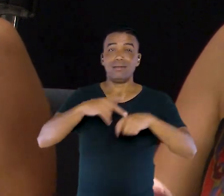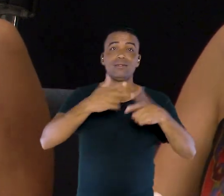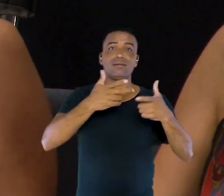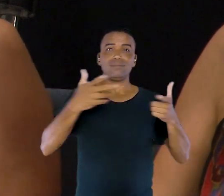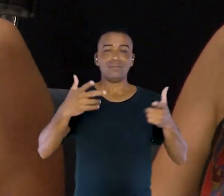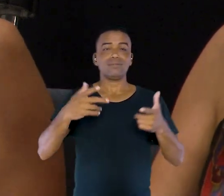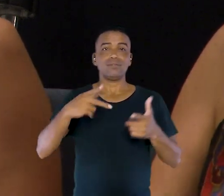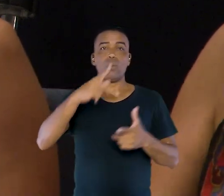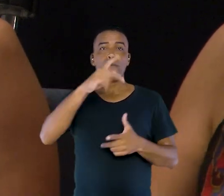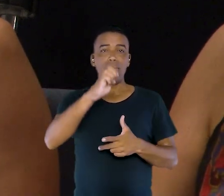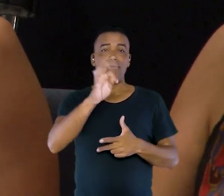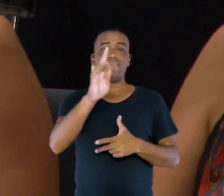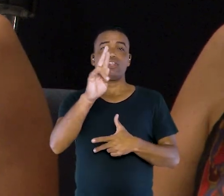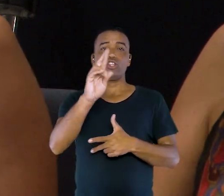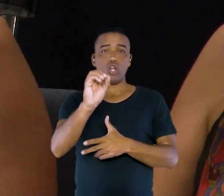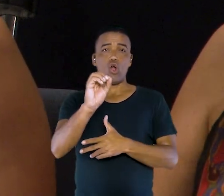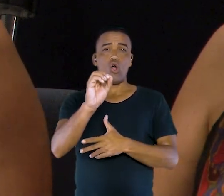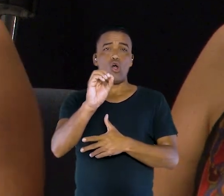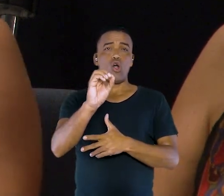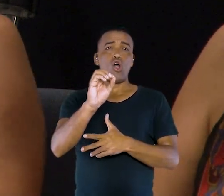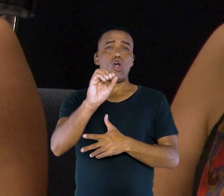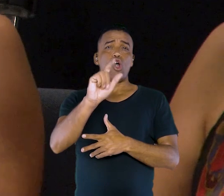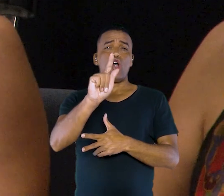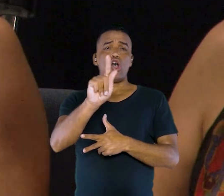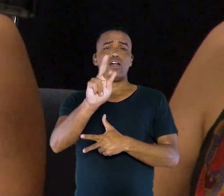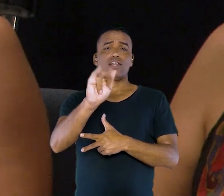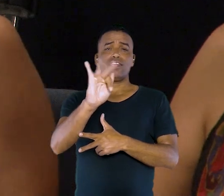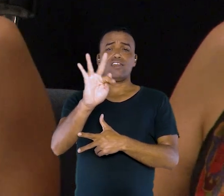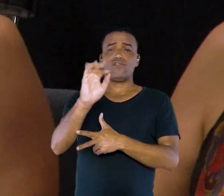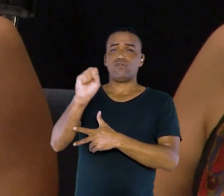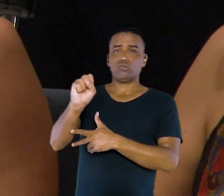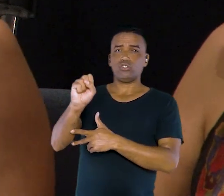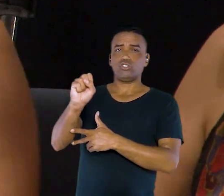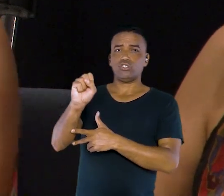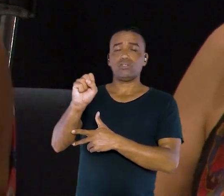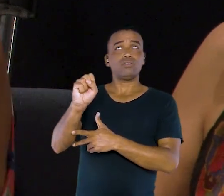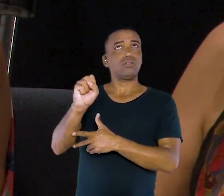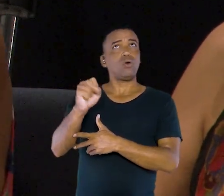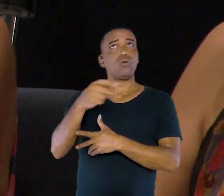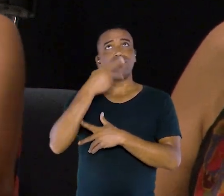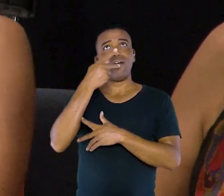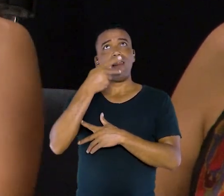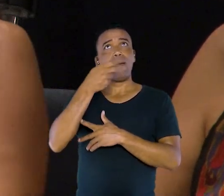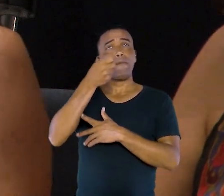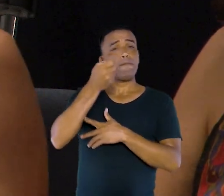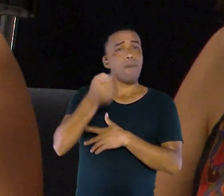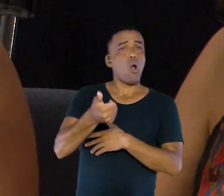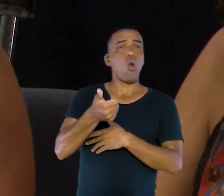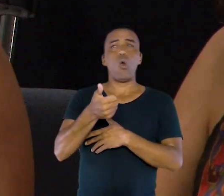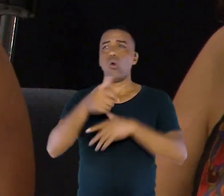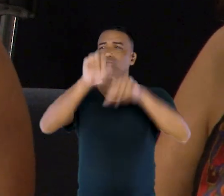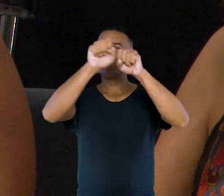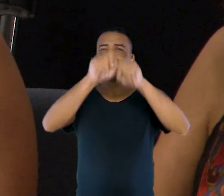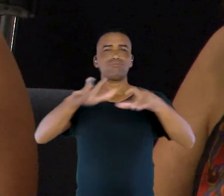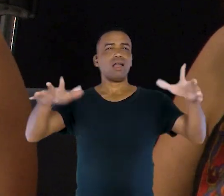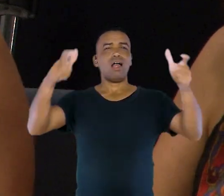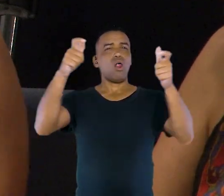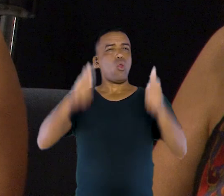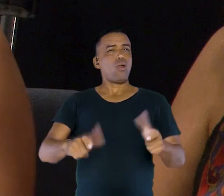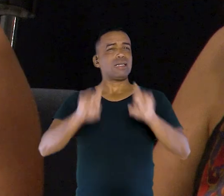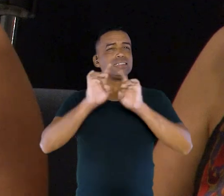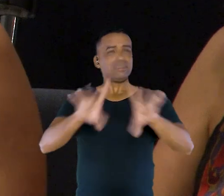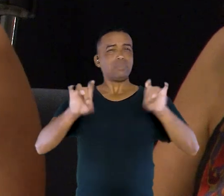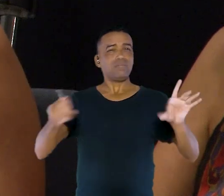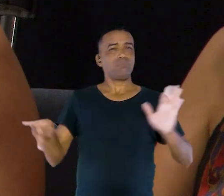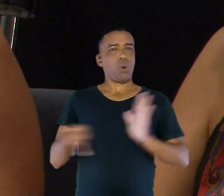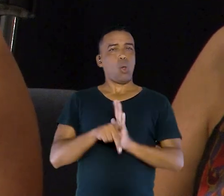que são os petróglifos, né? Se vocês poderiam também contar um pouco, né, nessa paisagem, que ela é muito